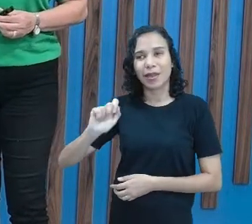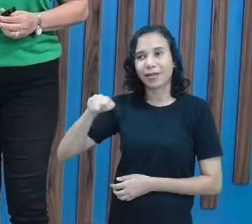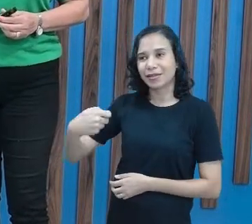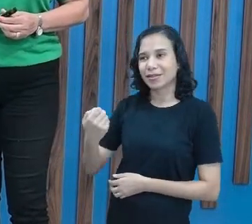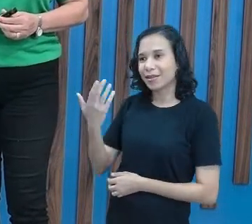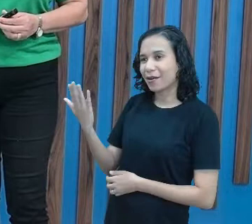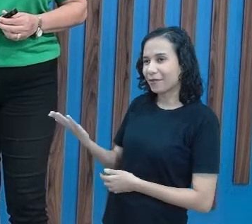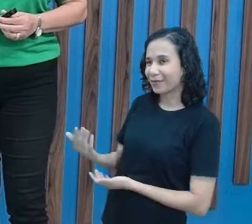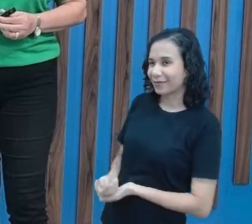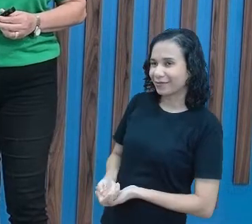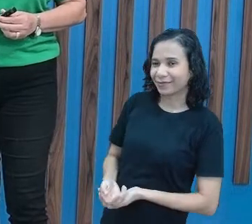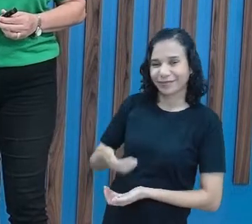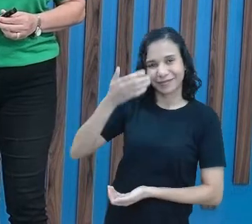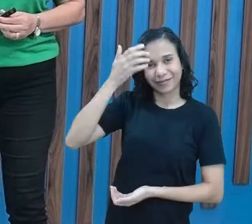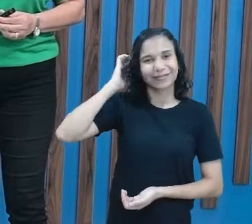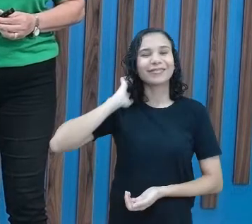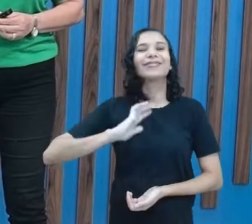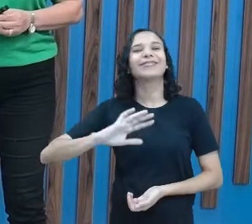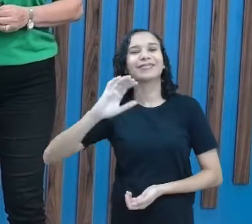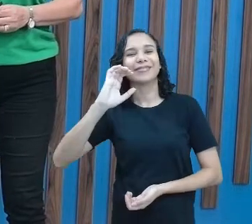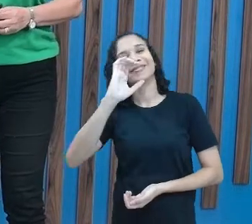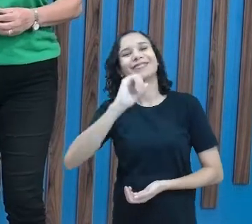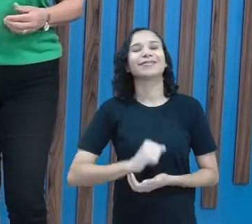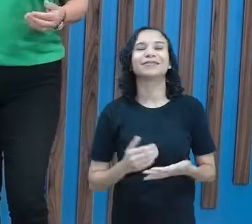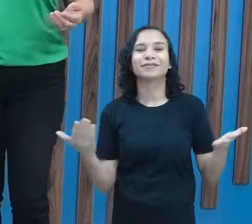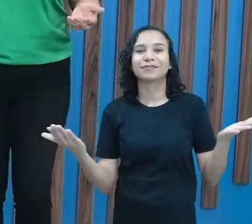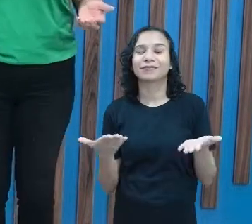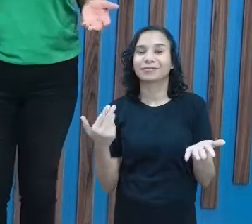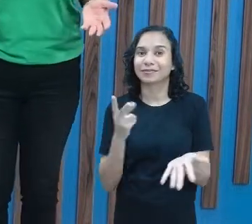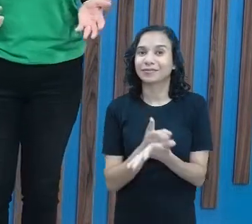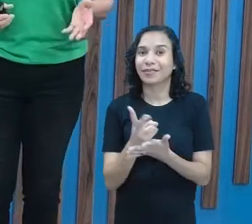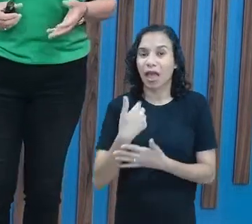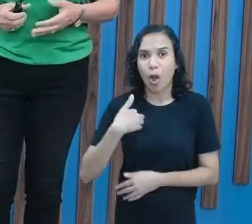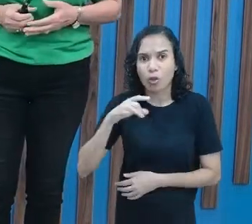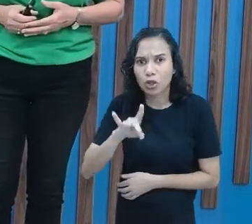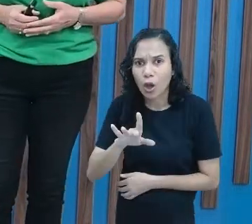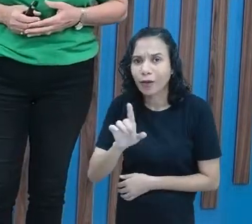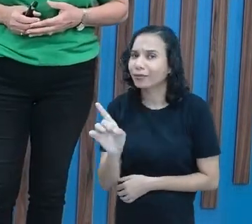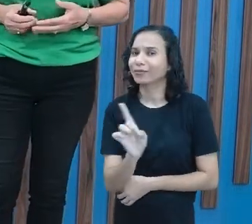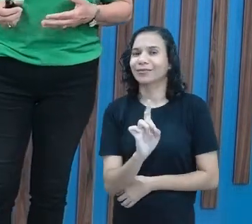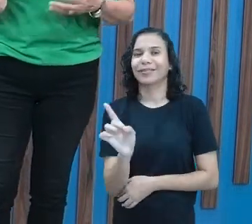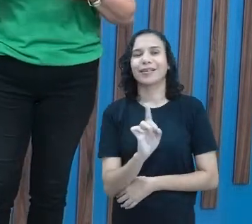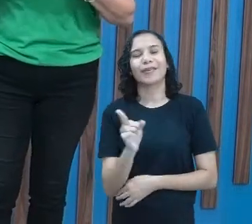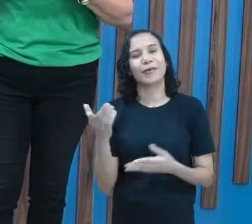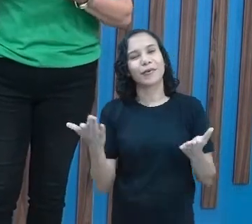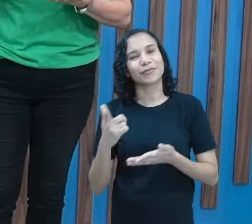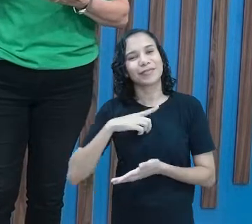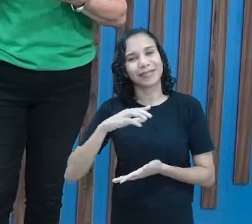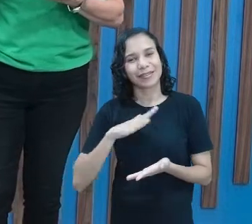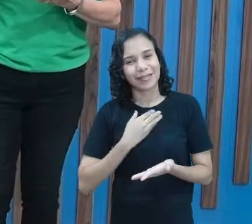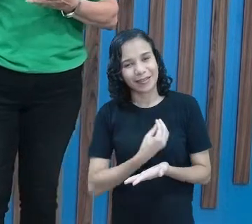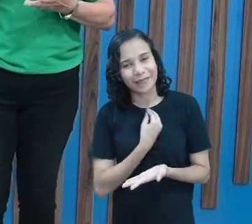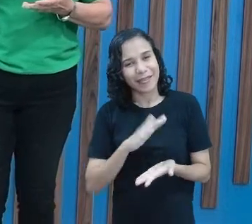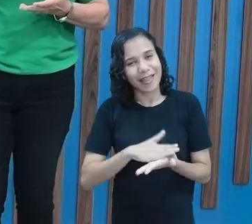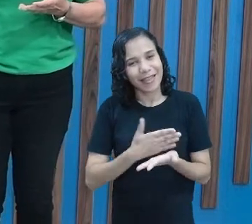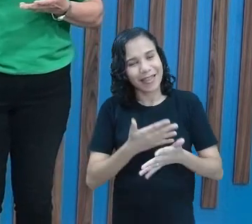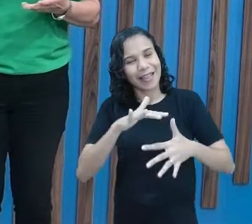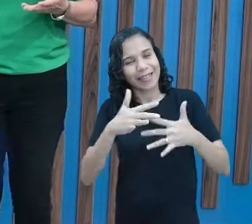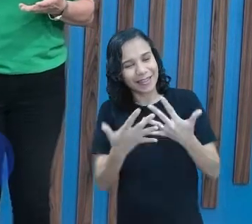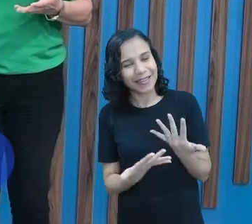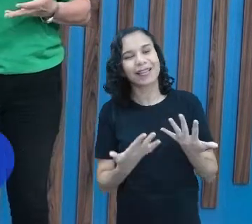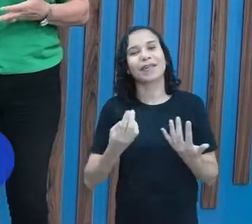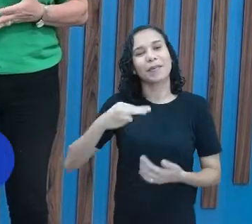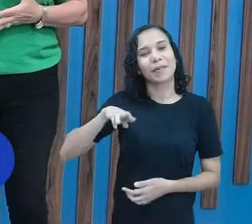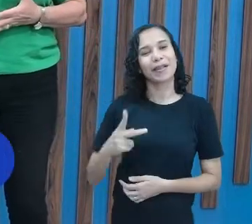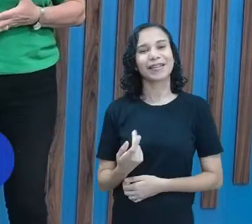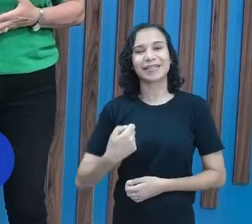Albuquerque, esse é o meu sinal aqui e como sempre eu não estou sozinha aqui, estou com a nossa querida Helena, nossa